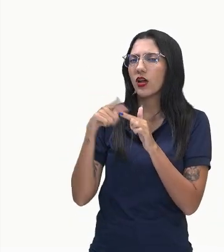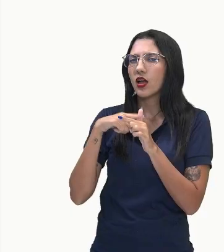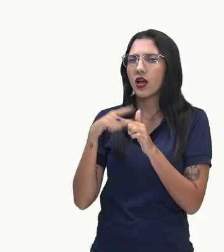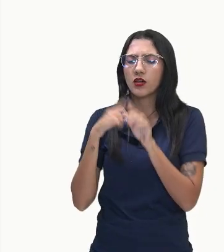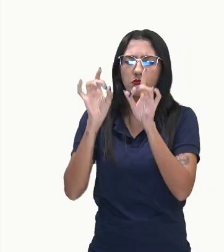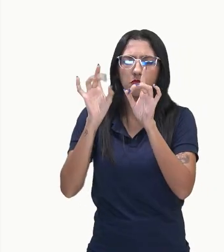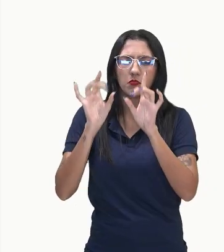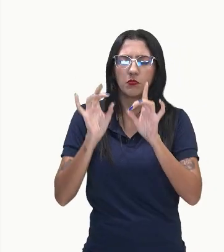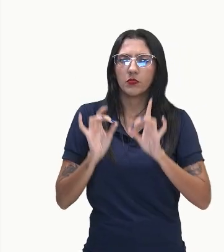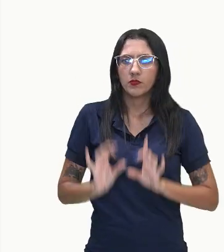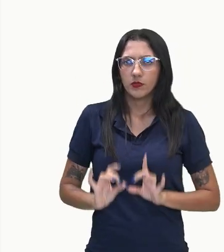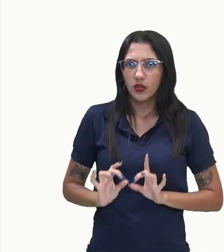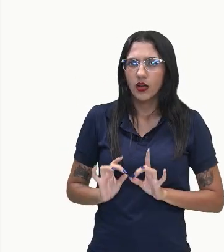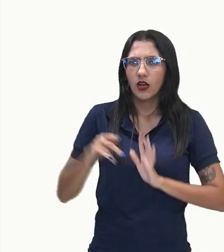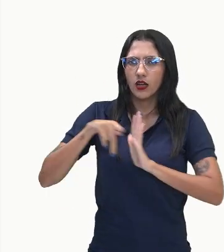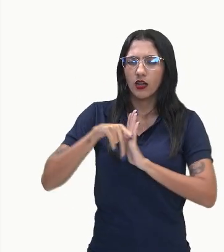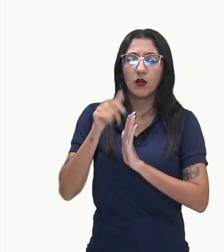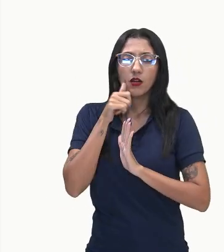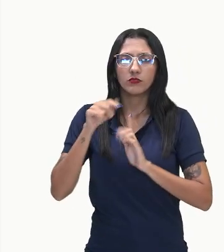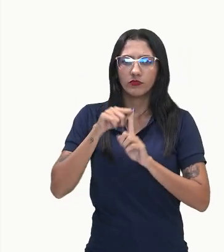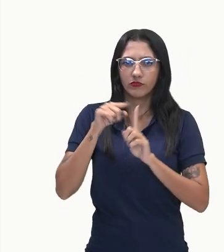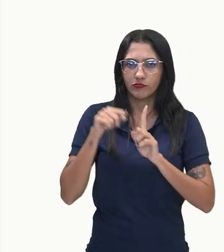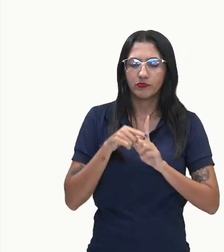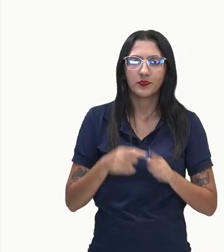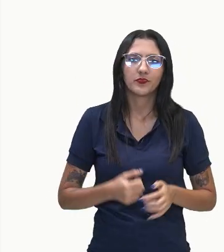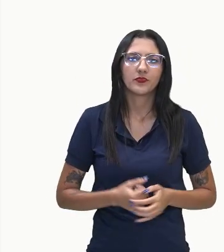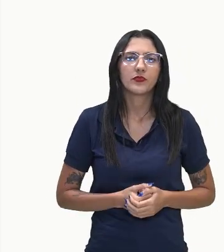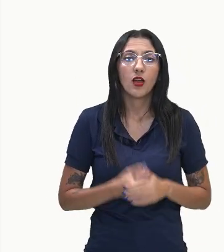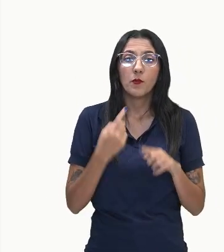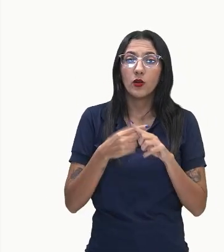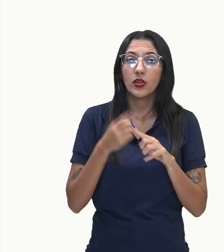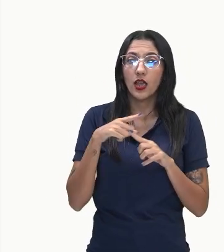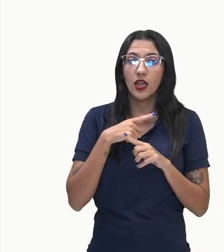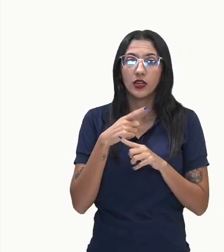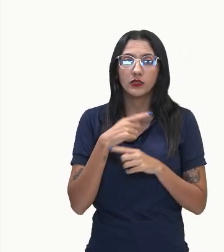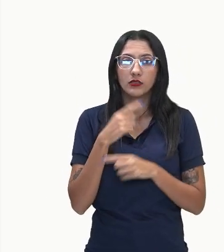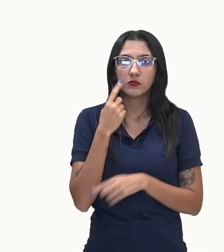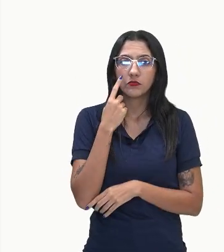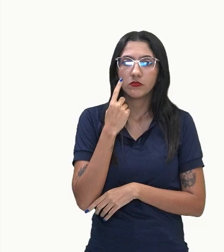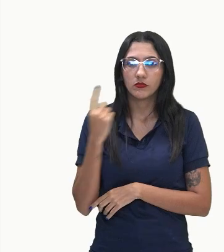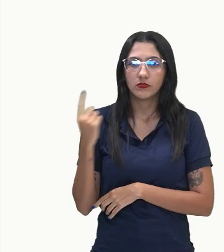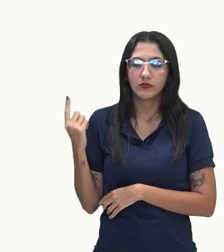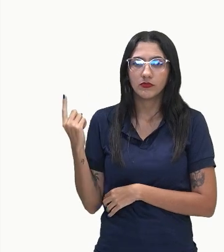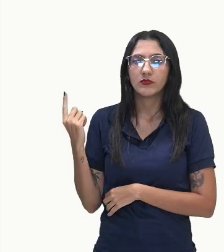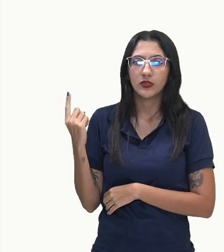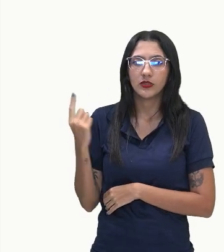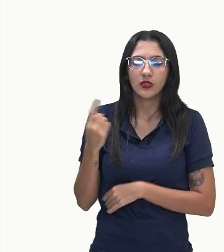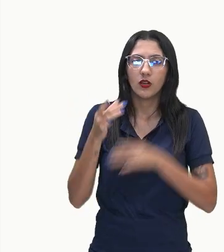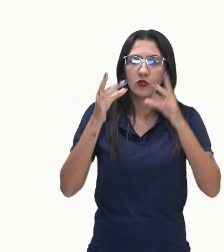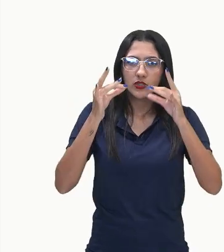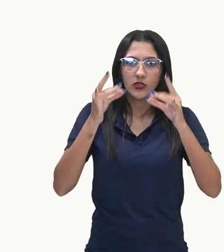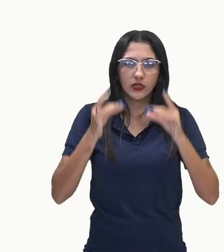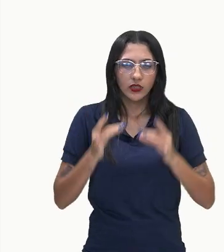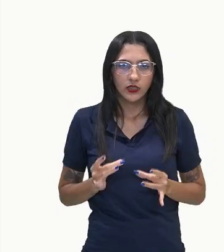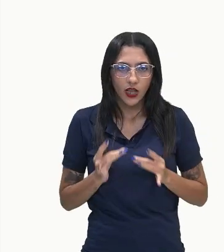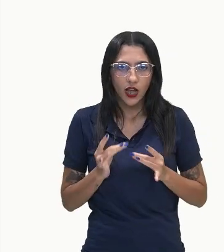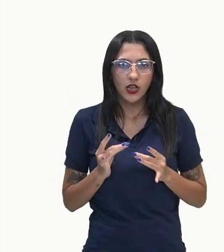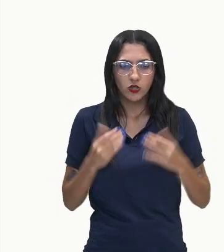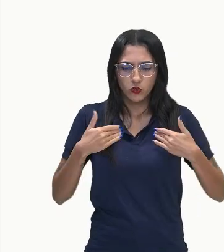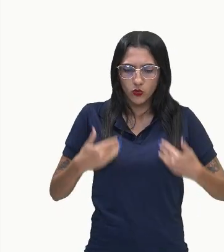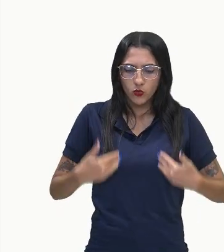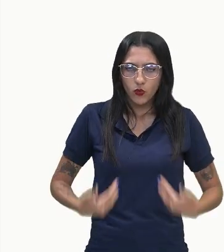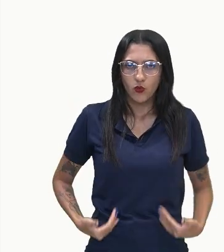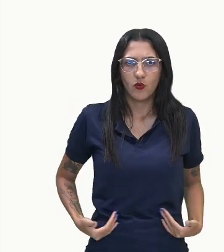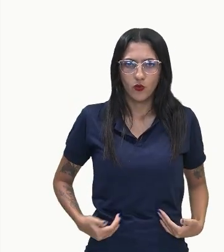da fertilidade, devido ela ter seios fartos, e abdômen farto. E